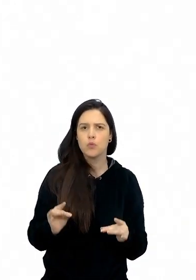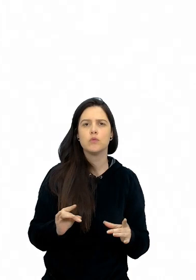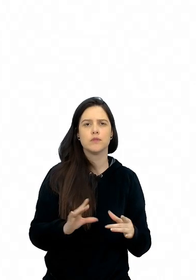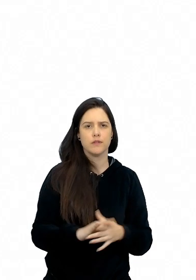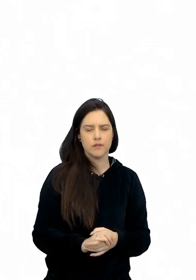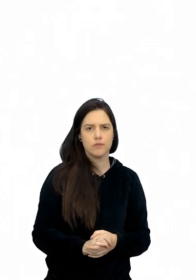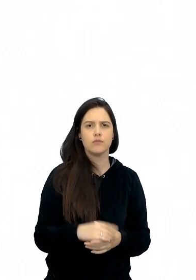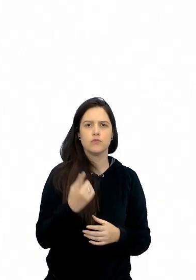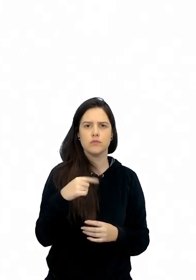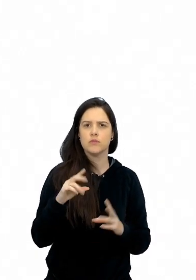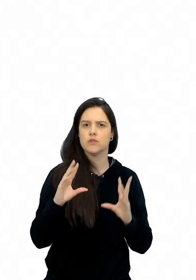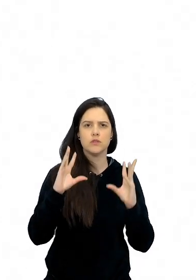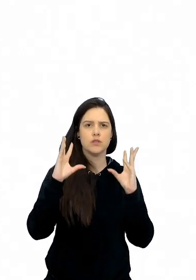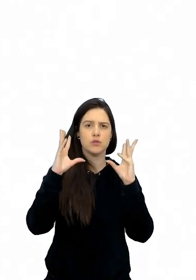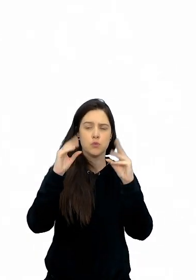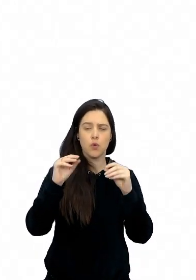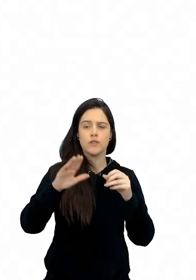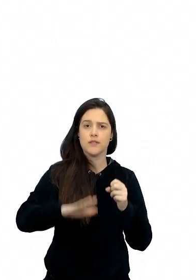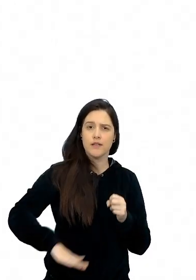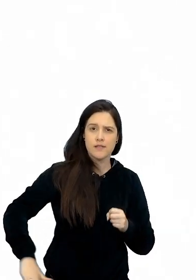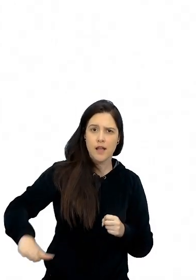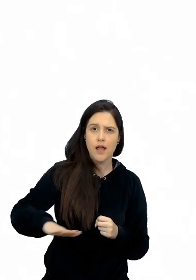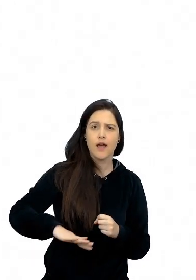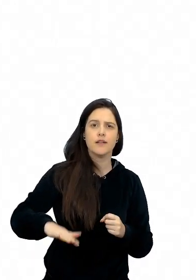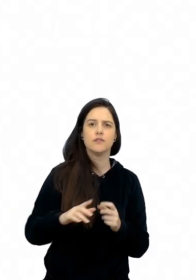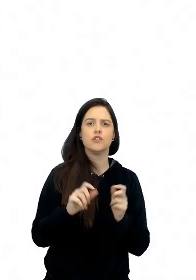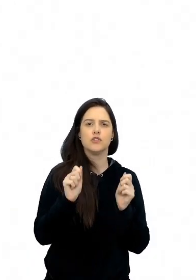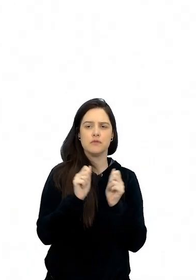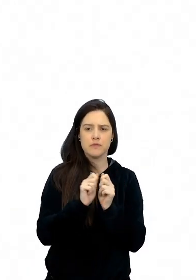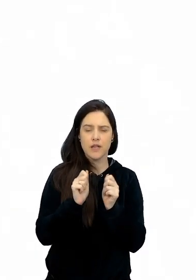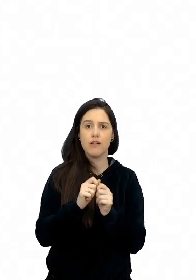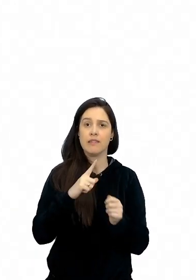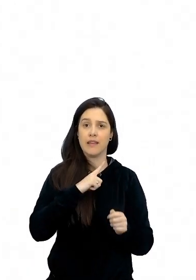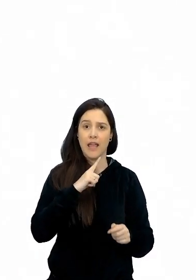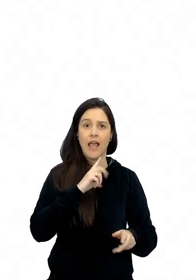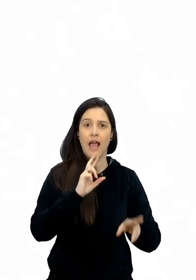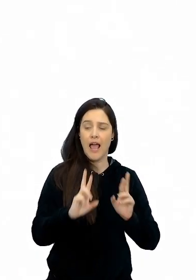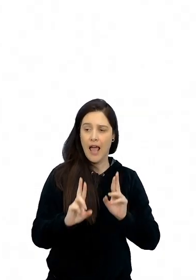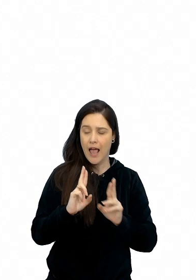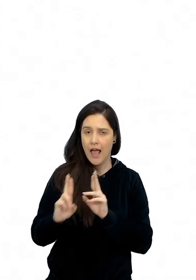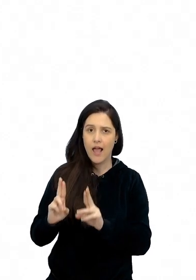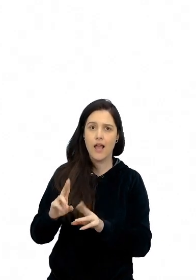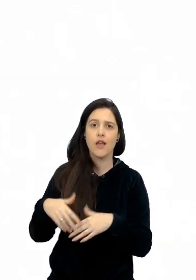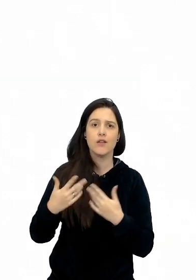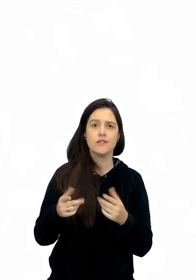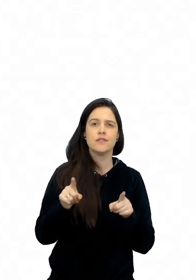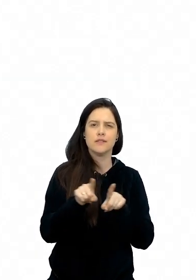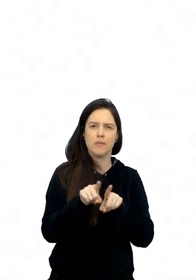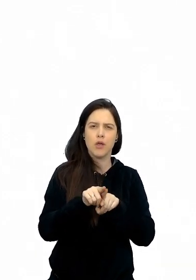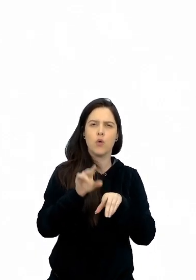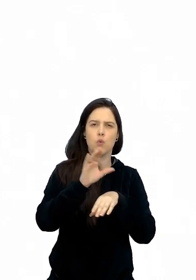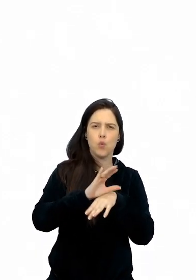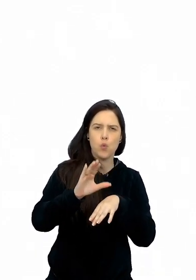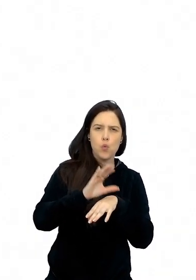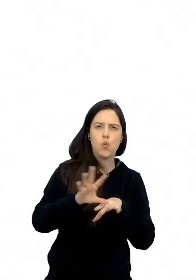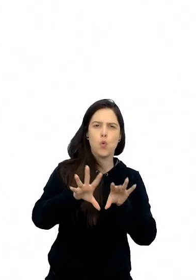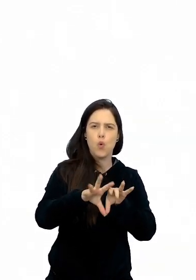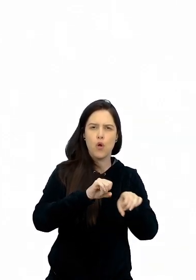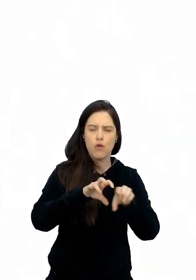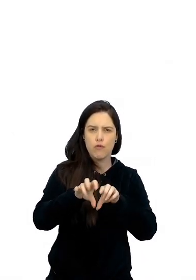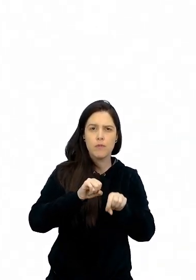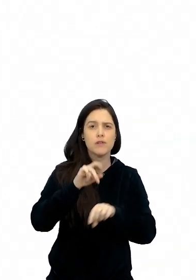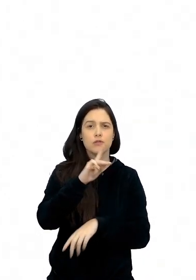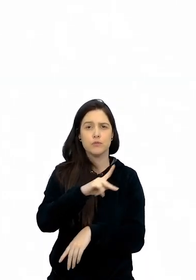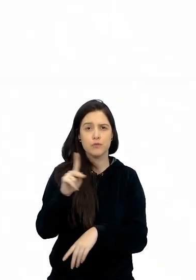né, mas aí todas as áreas tiveram acesso, né, a isso, principalmente nos cursos de formação de